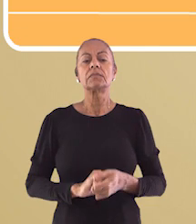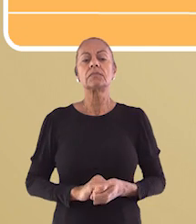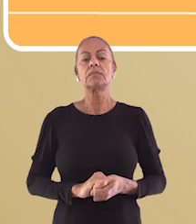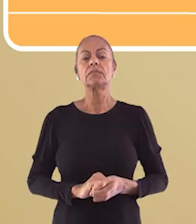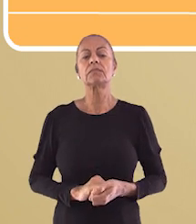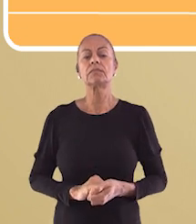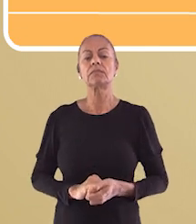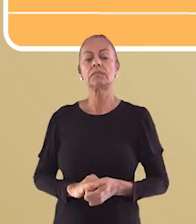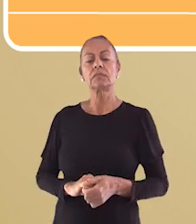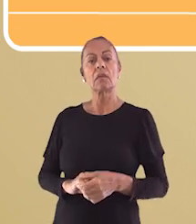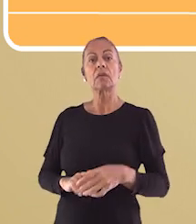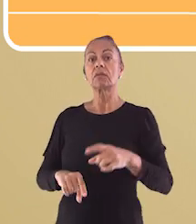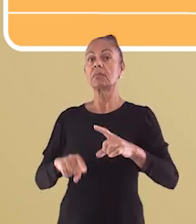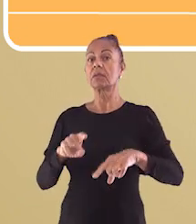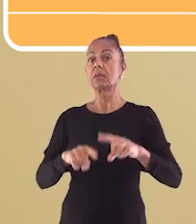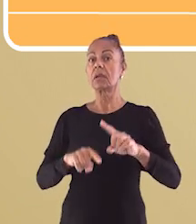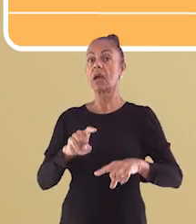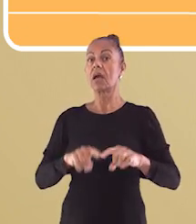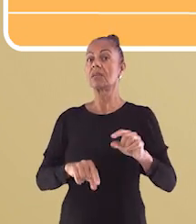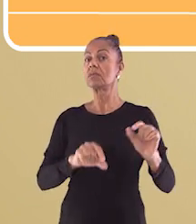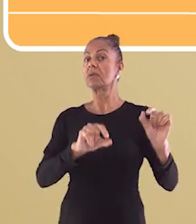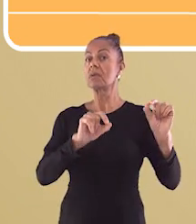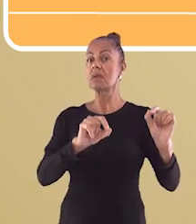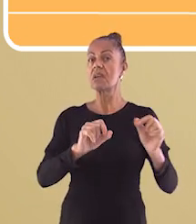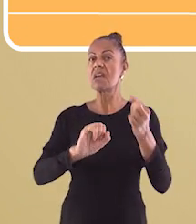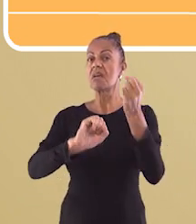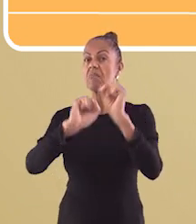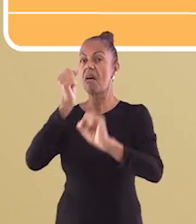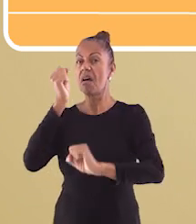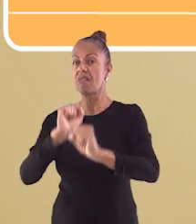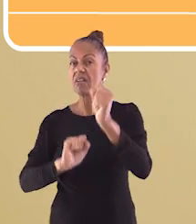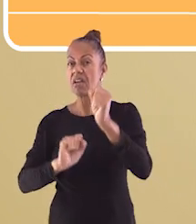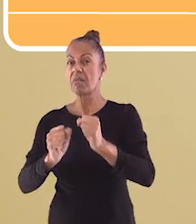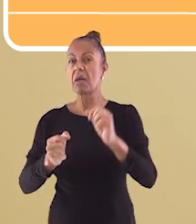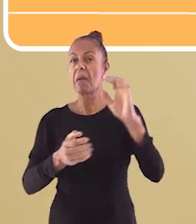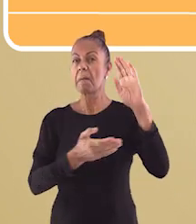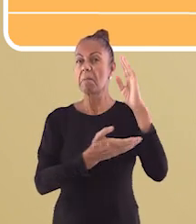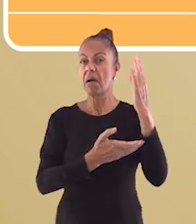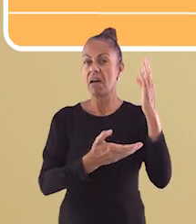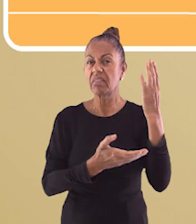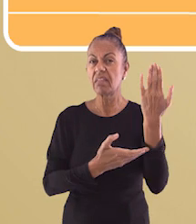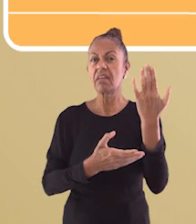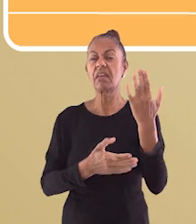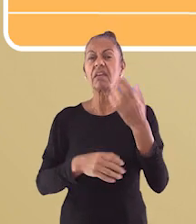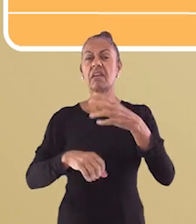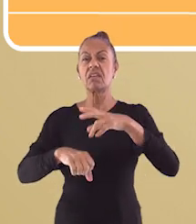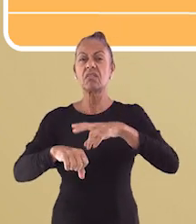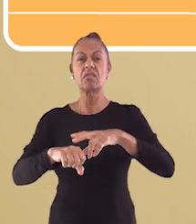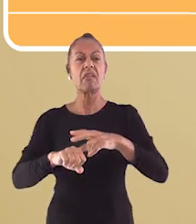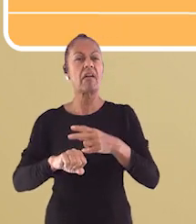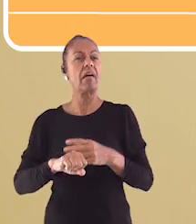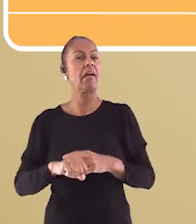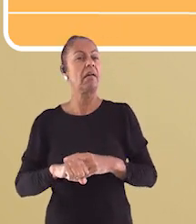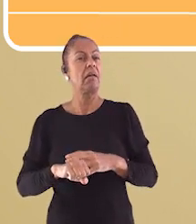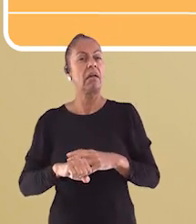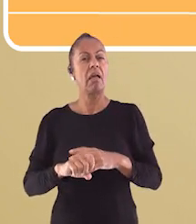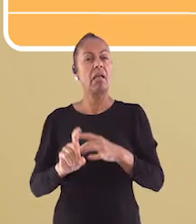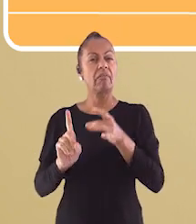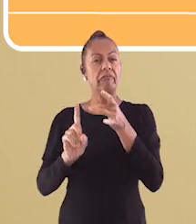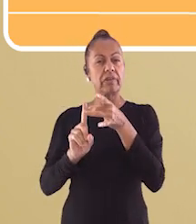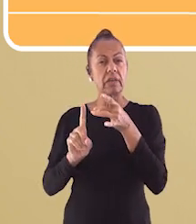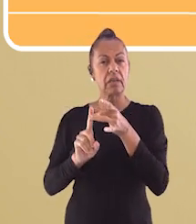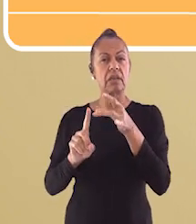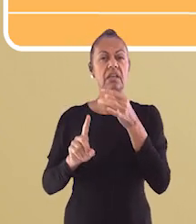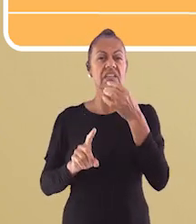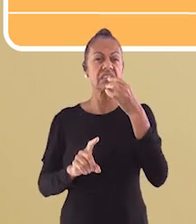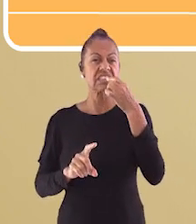E os materiais sólidos, eles podem vir por indústrias. Restos de madeira, vidro, plástico, metal, dentre outros.